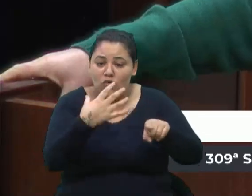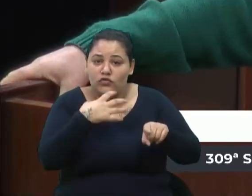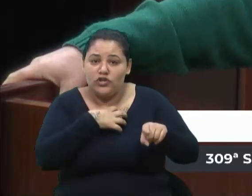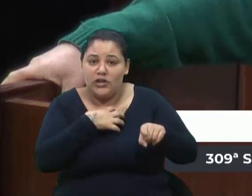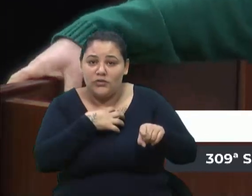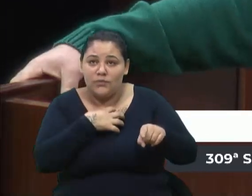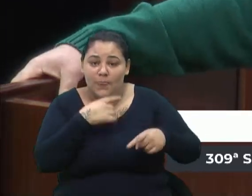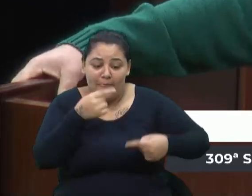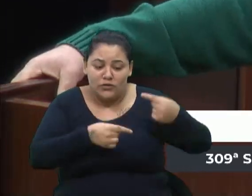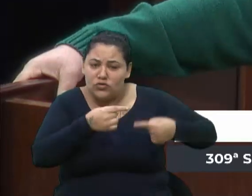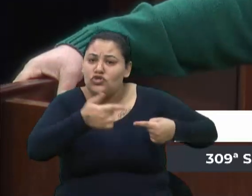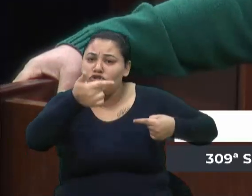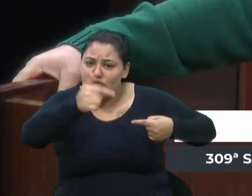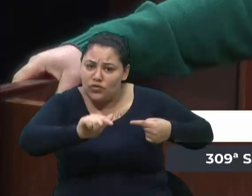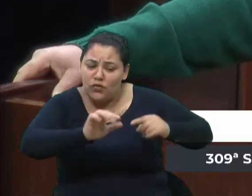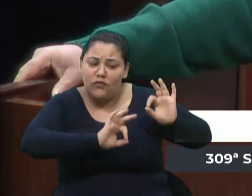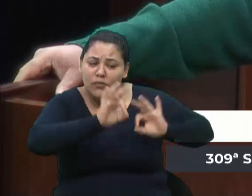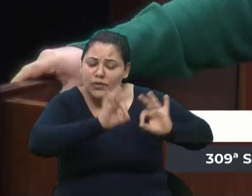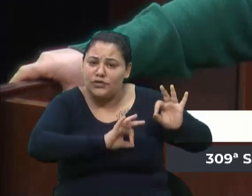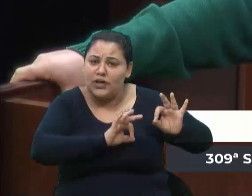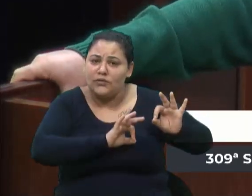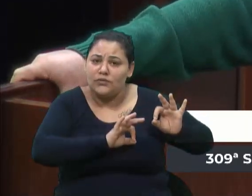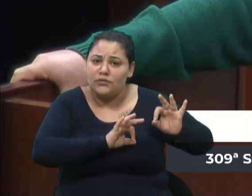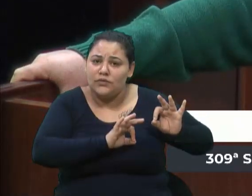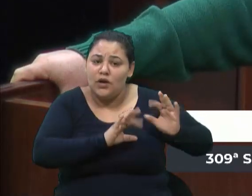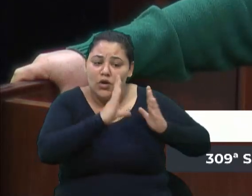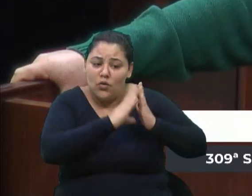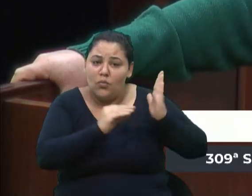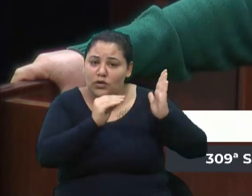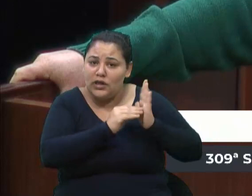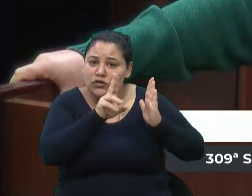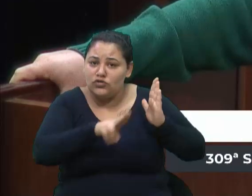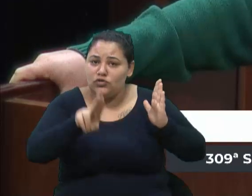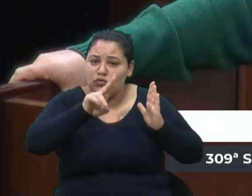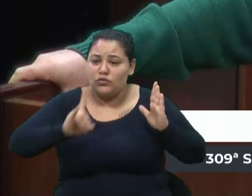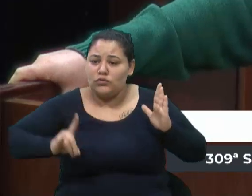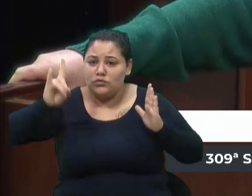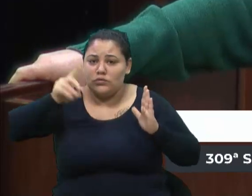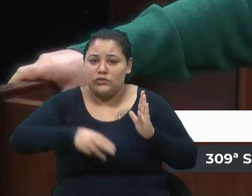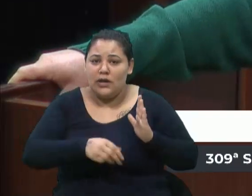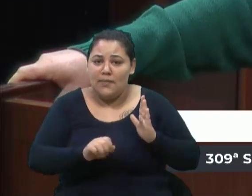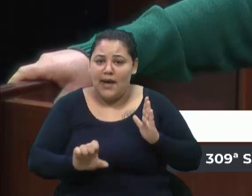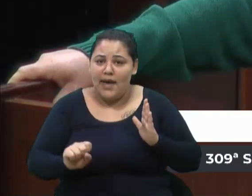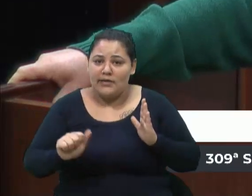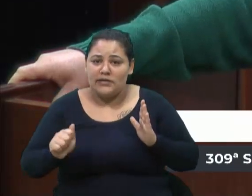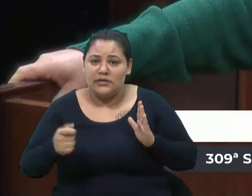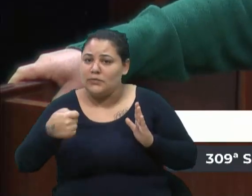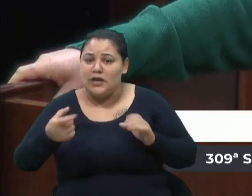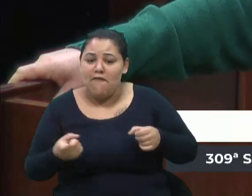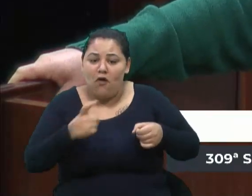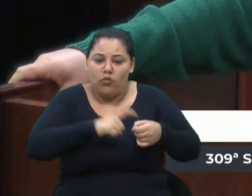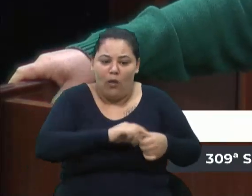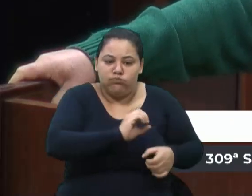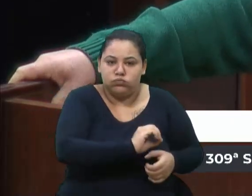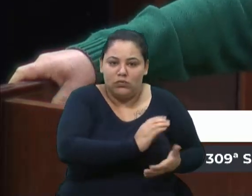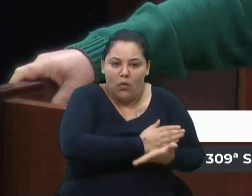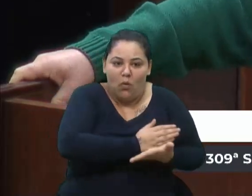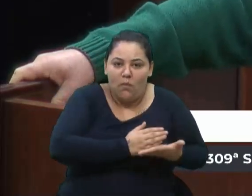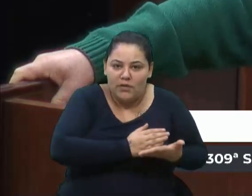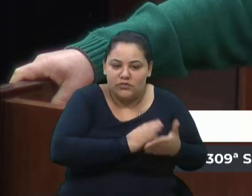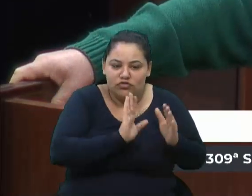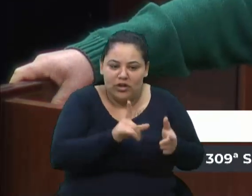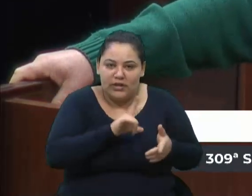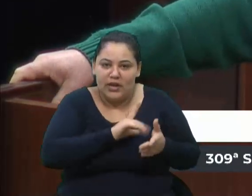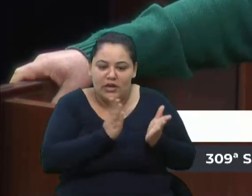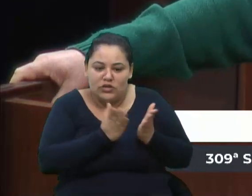discutir o modelo Inicial que é o modelo de concessão e o modelo de ocupação não precisa voltar a estaca zero a gente já tem um estudo milionário que foi pago